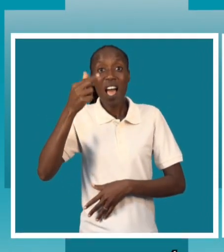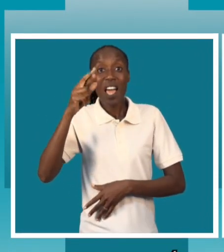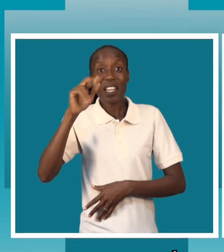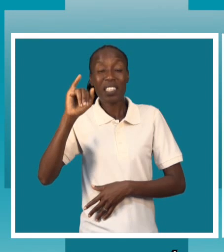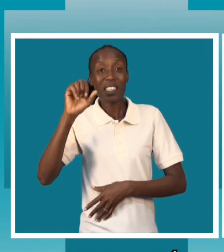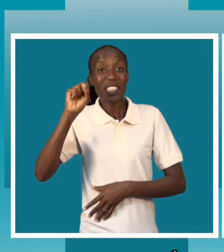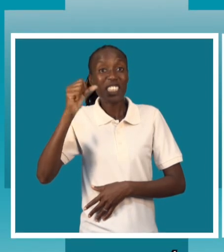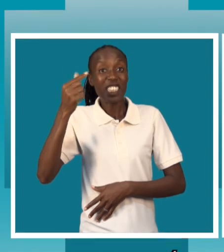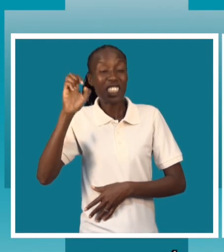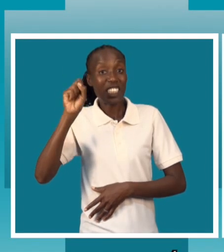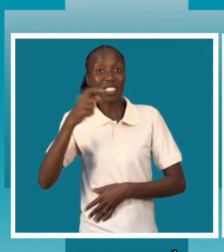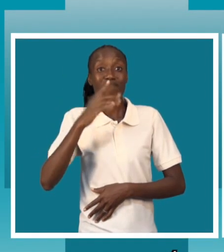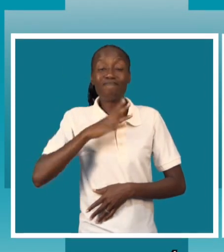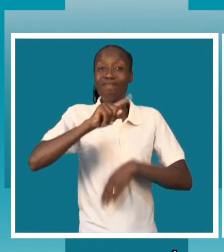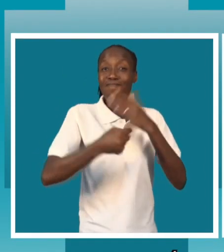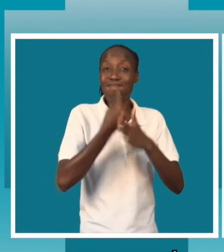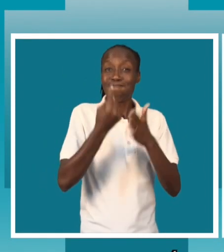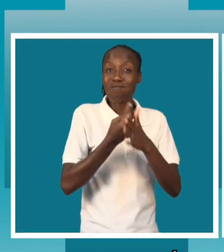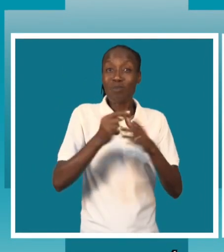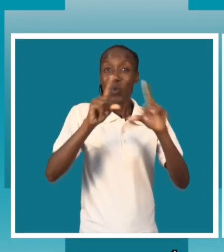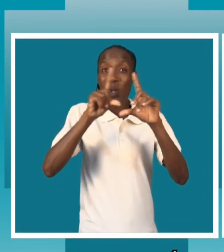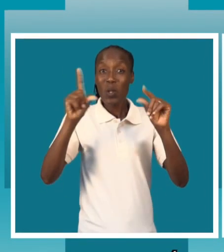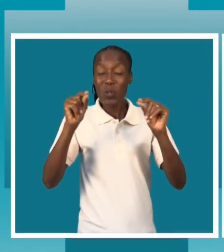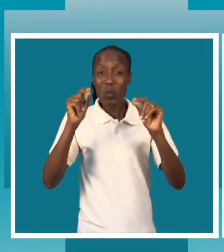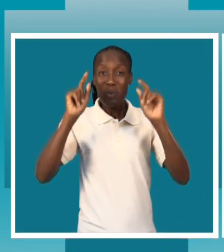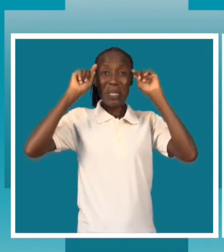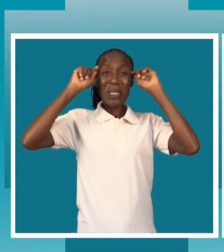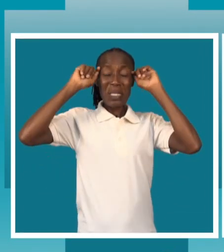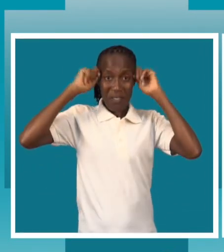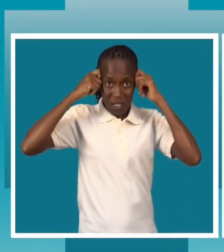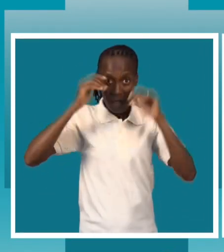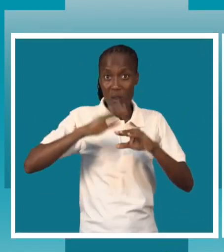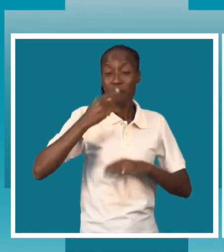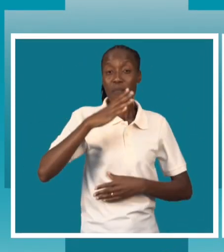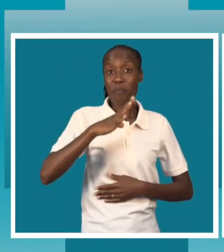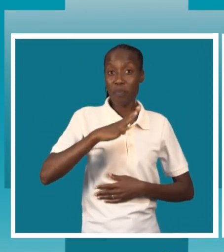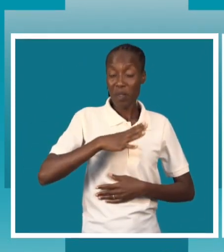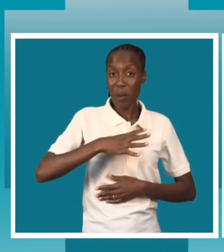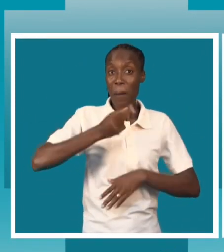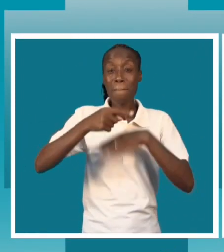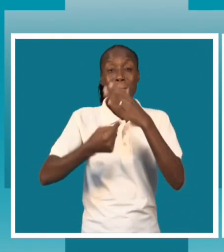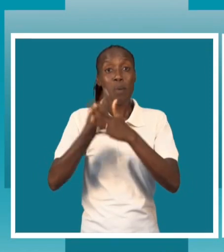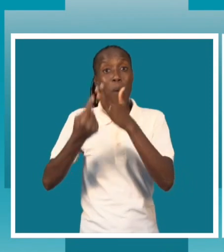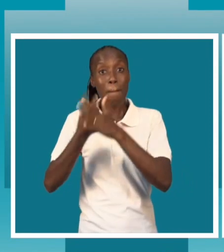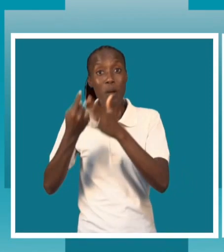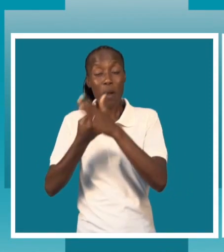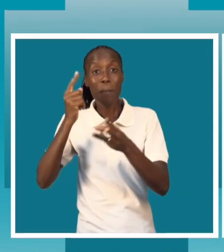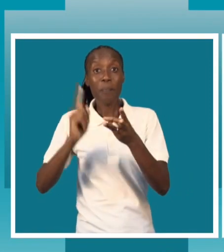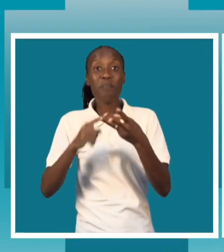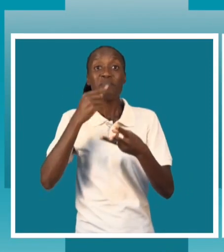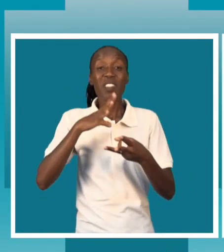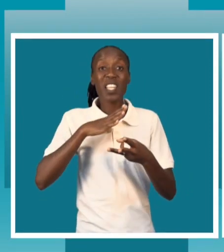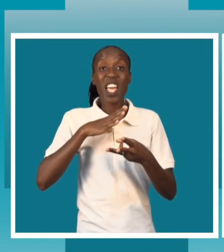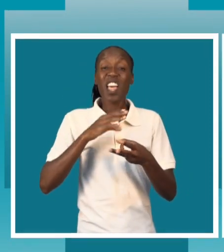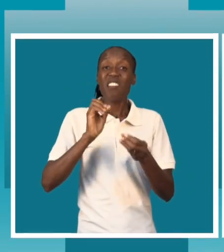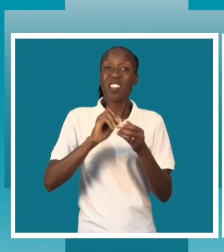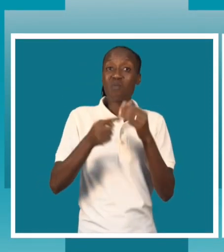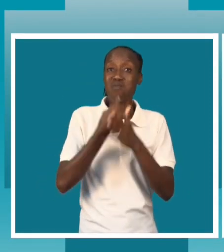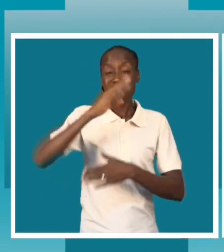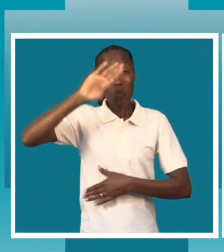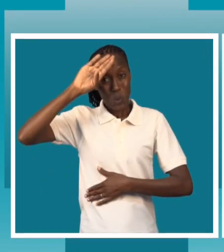nos criar danos nos nervos e nos músculos, vai nos ter problemas com hérnias. Mas há